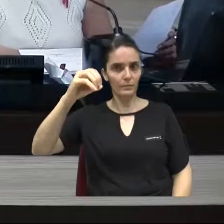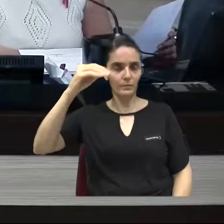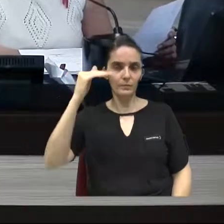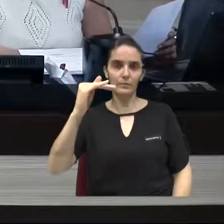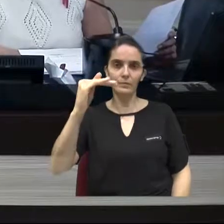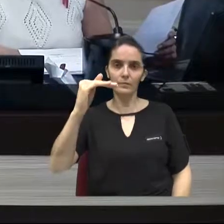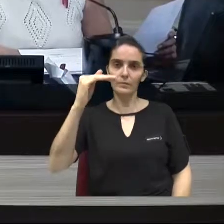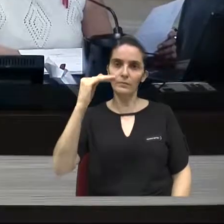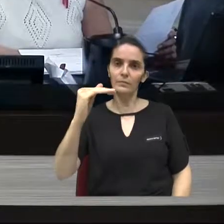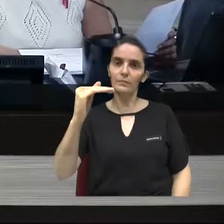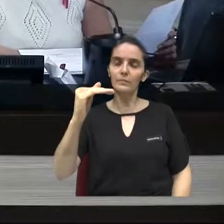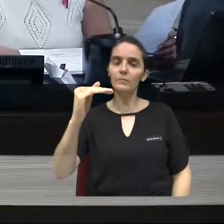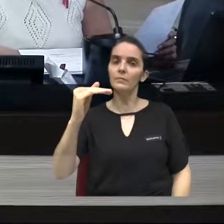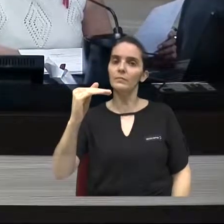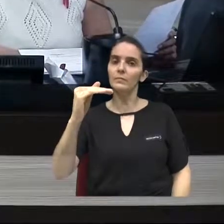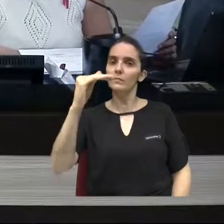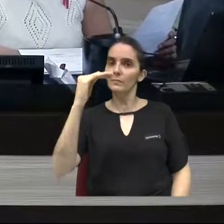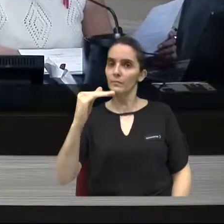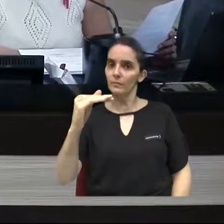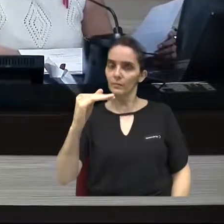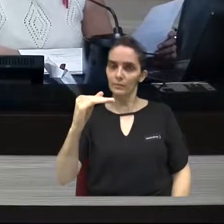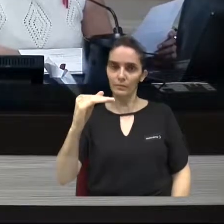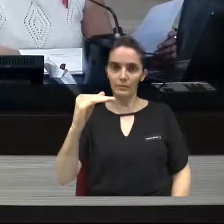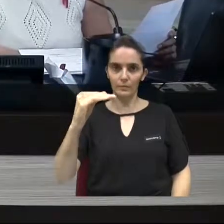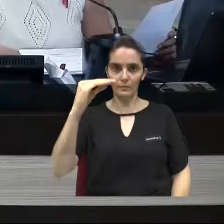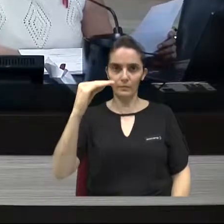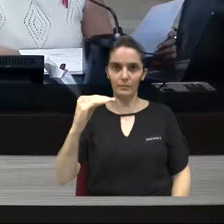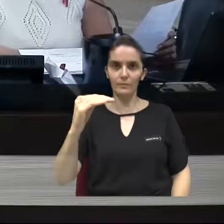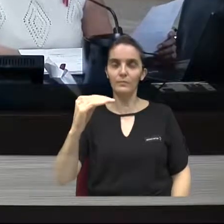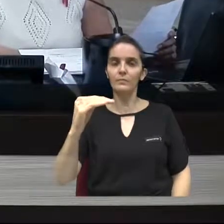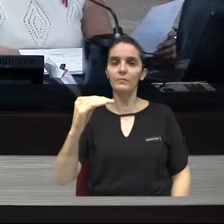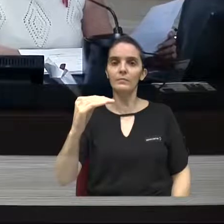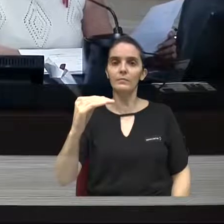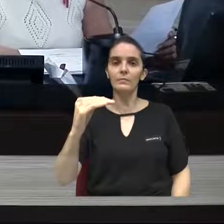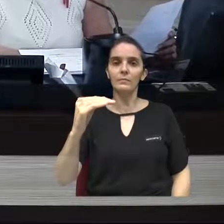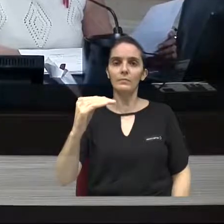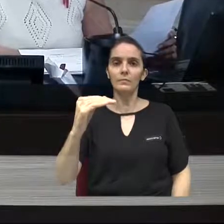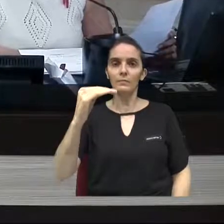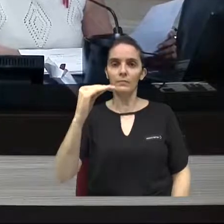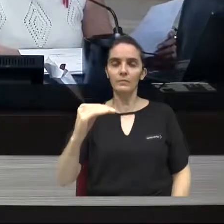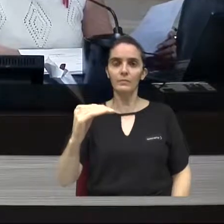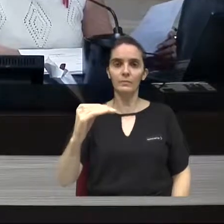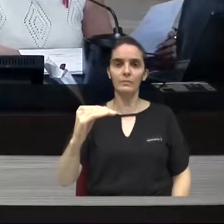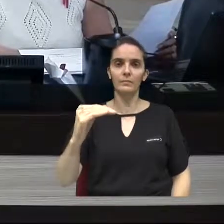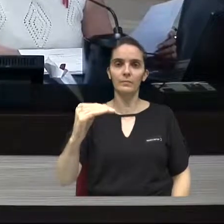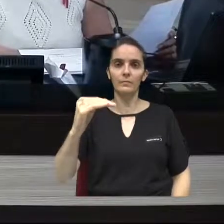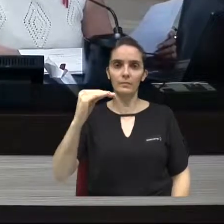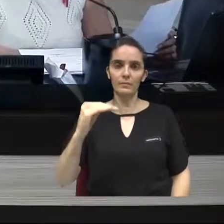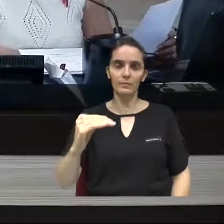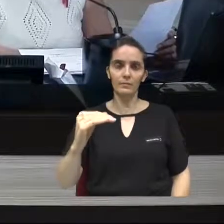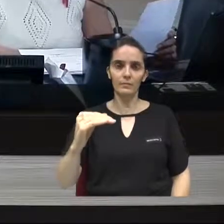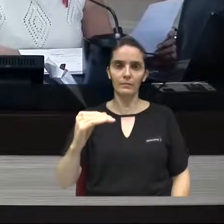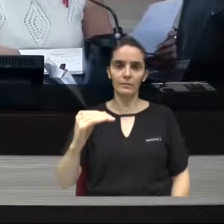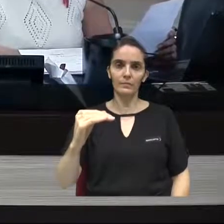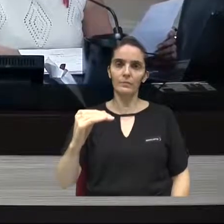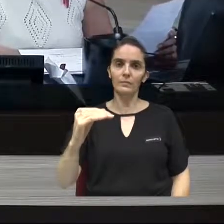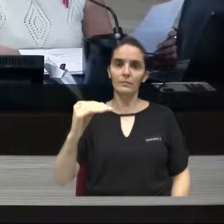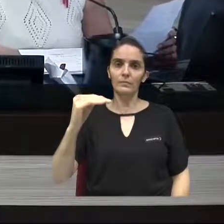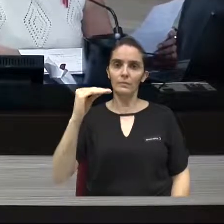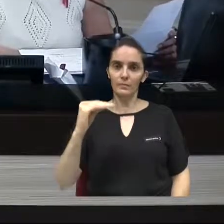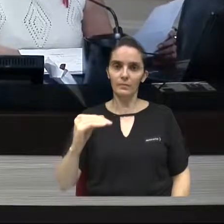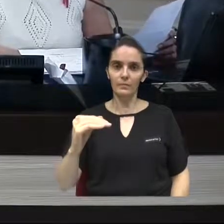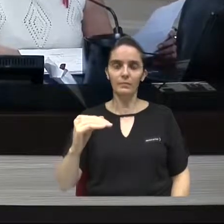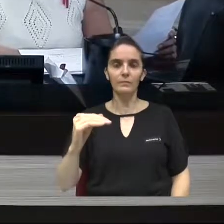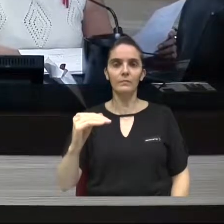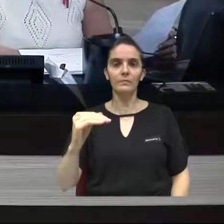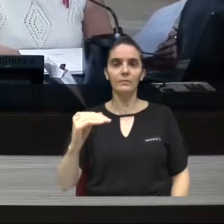3171, 3172, 3173, 3174, 3175, 3176,